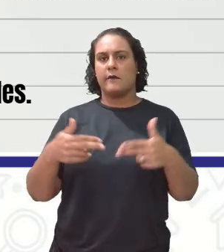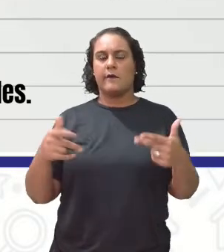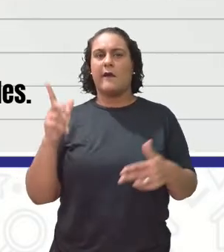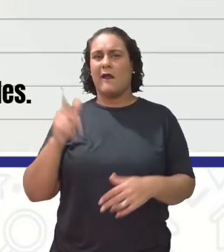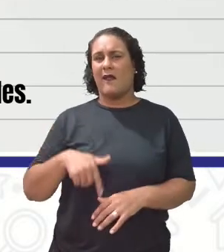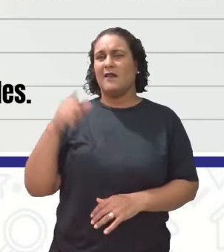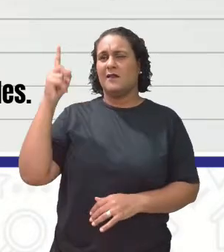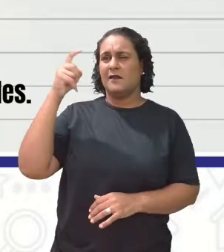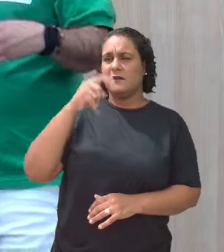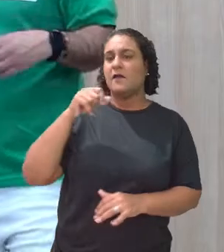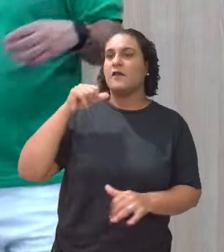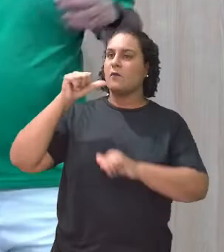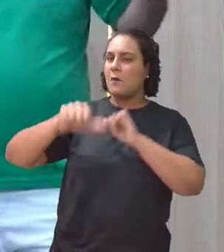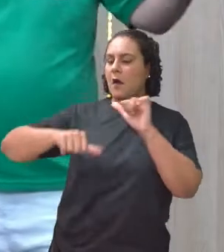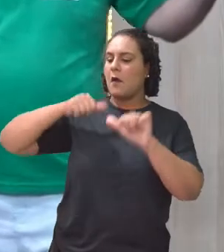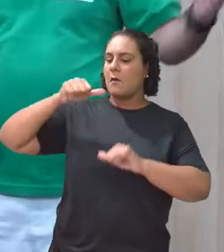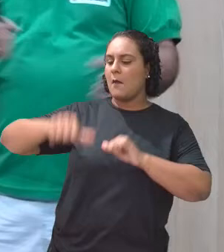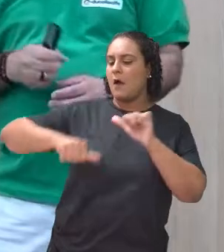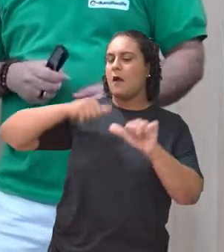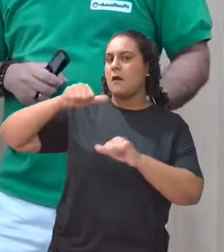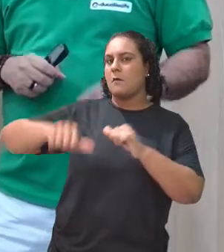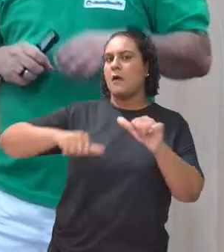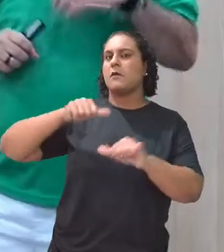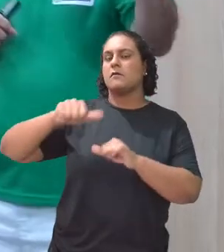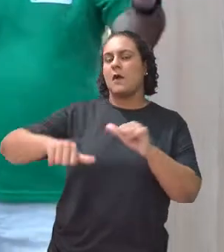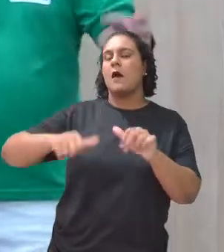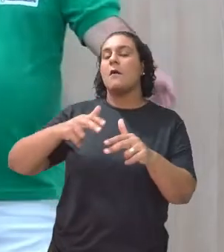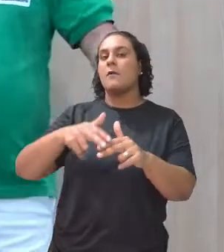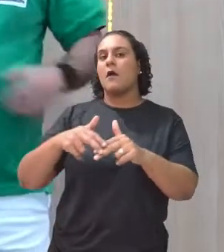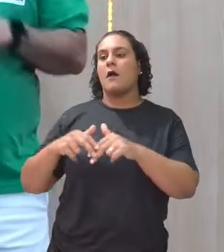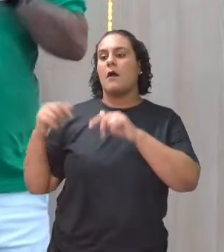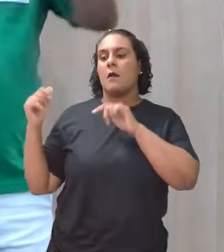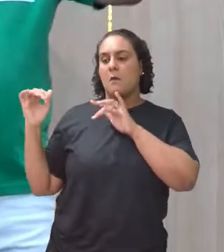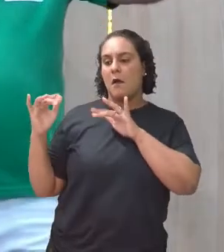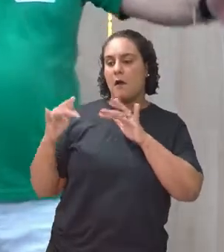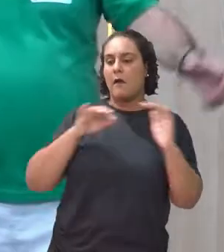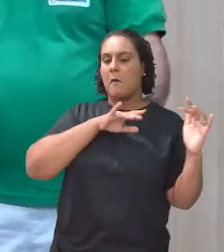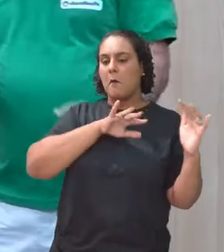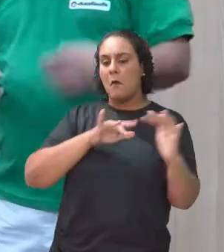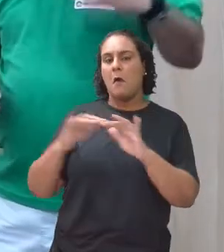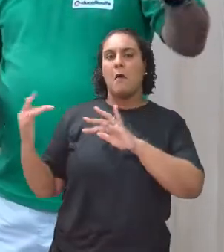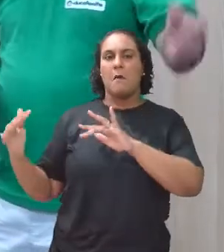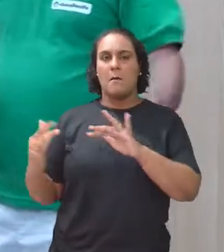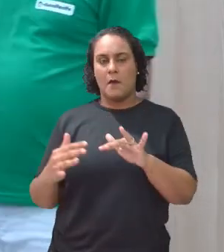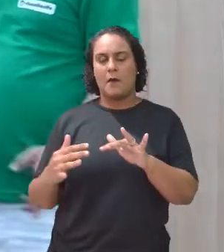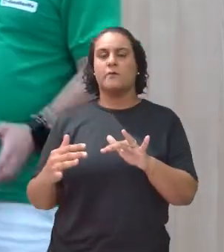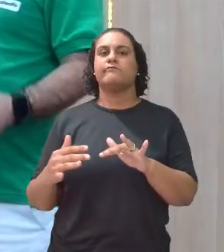e foi se alterando com o tempo devido às migrações. Na antiguidade, esses povos migravam